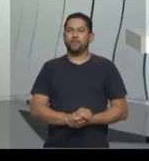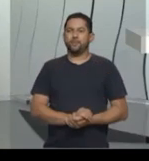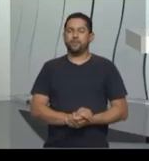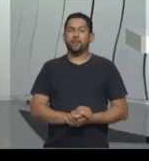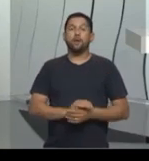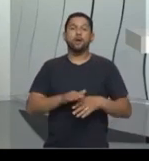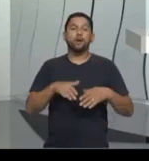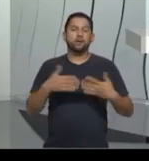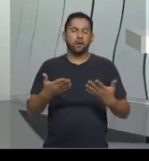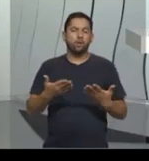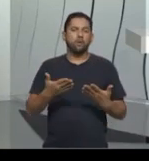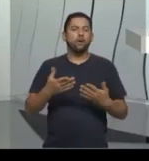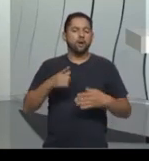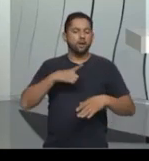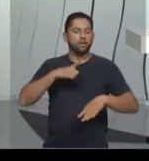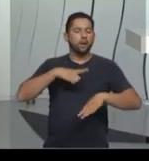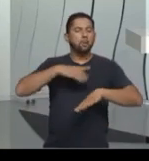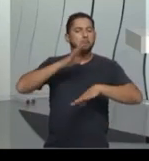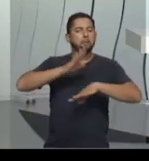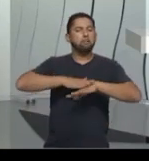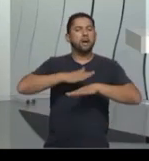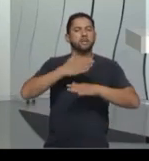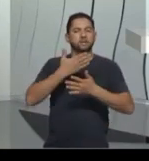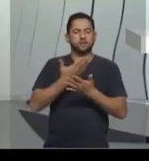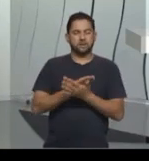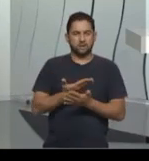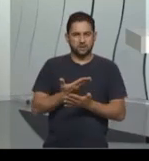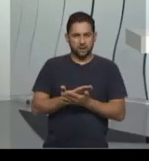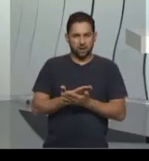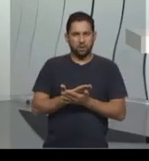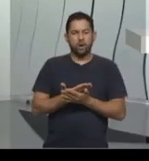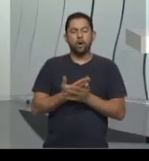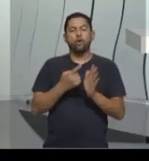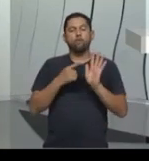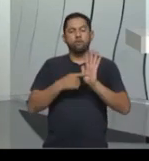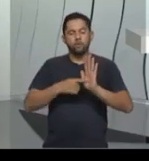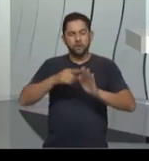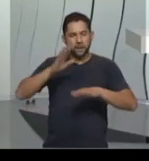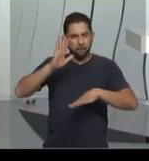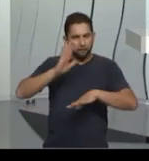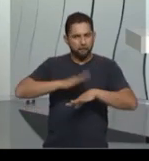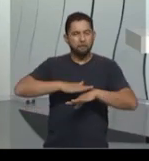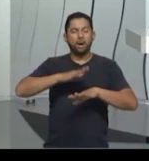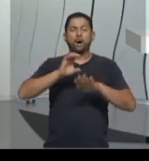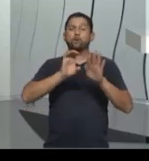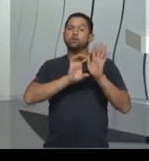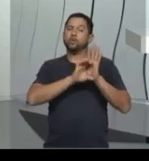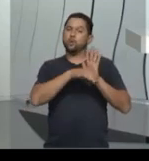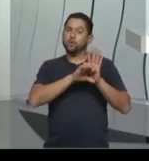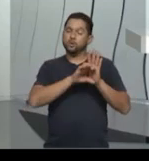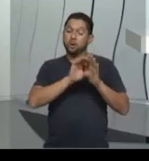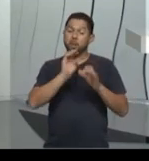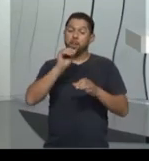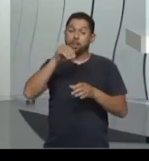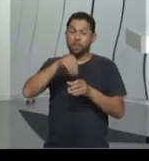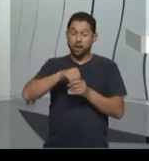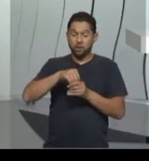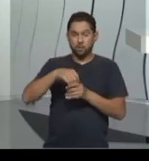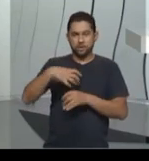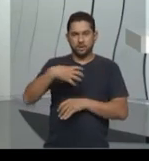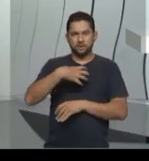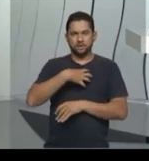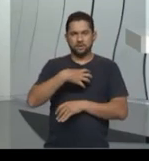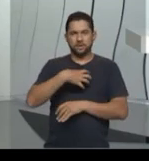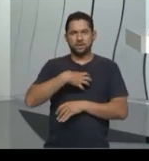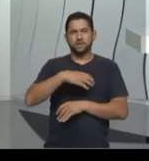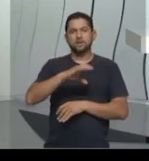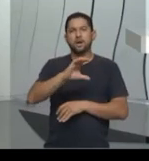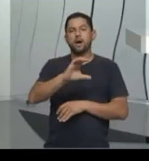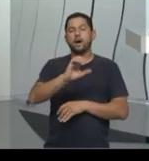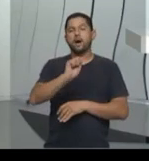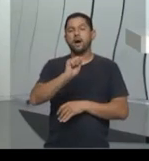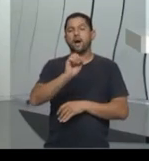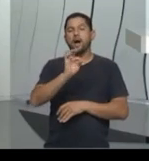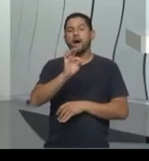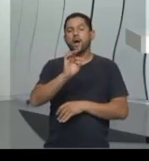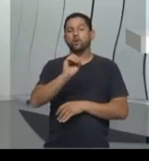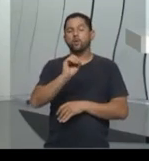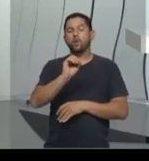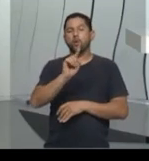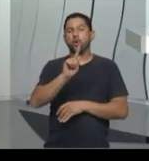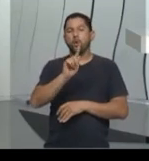nas próximas aulas nós vamos ver outros conceitos importantes dentro da ciência cartográfica. Então,